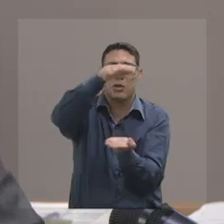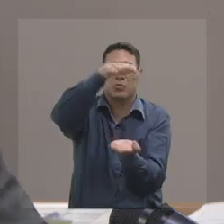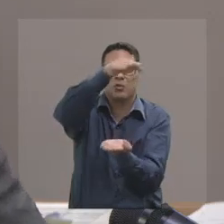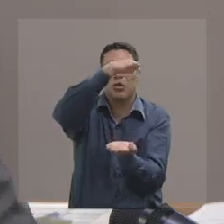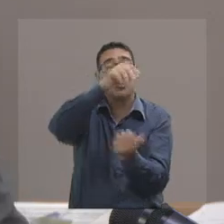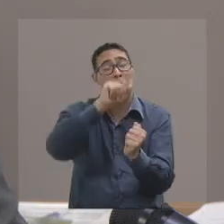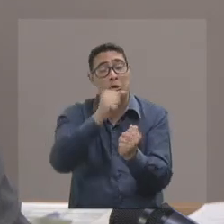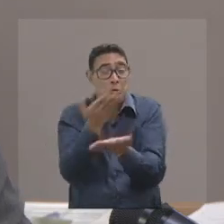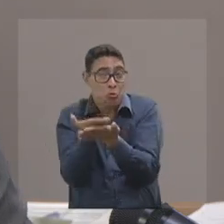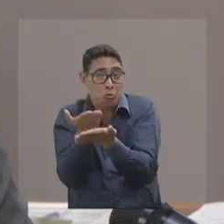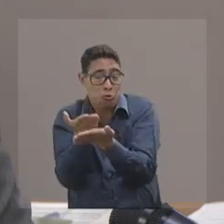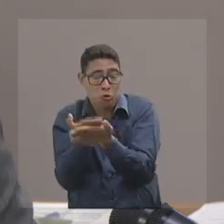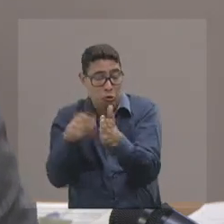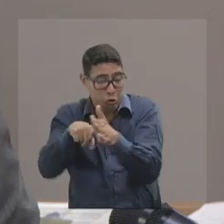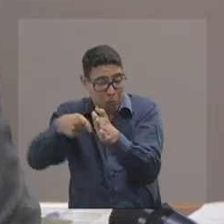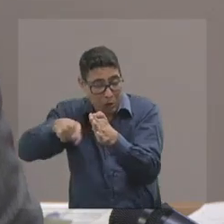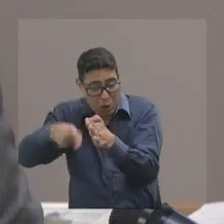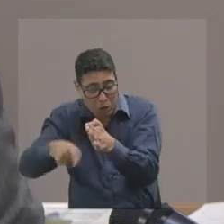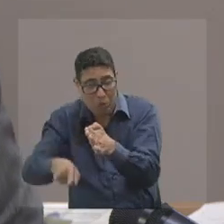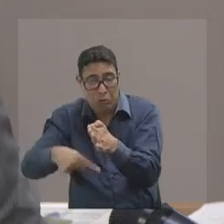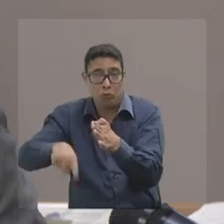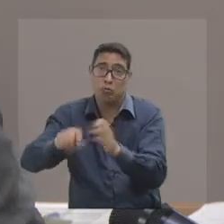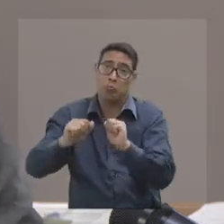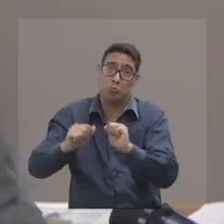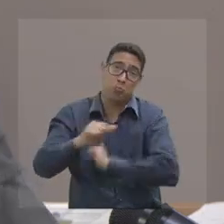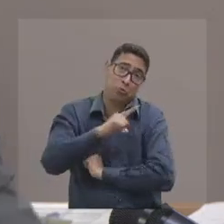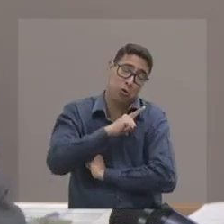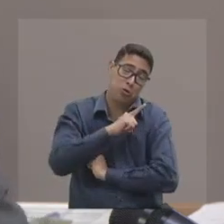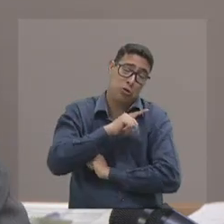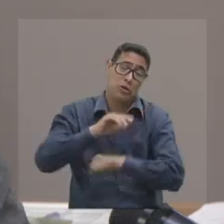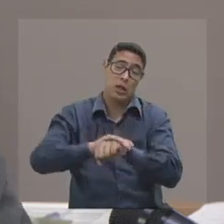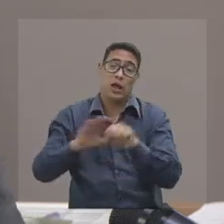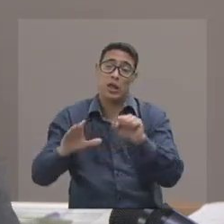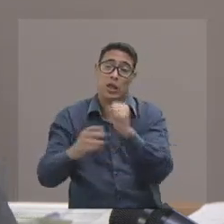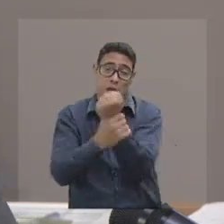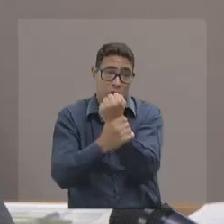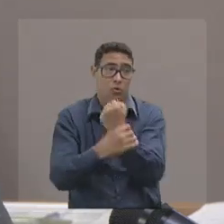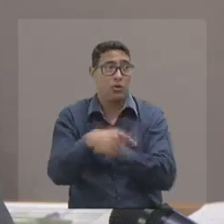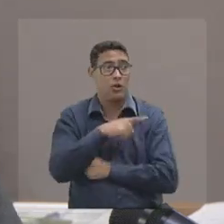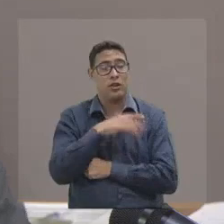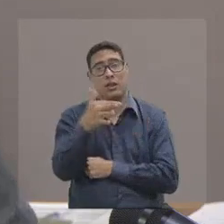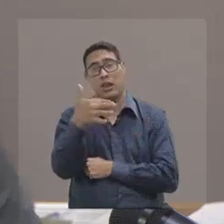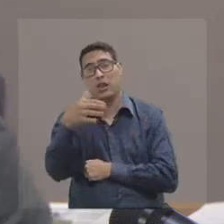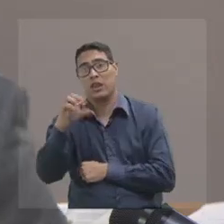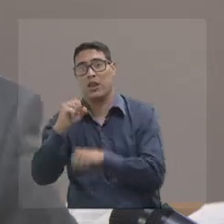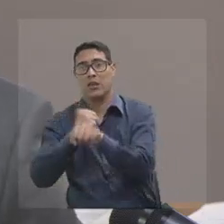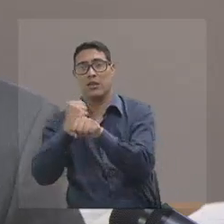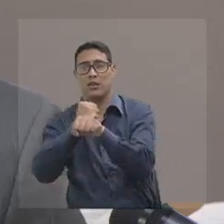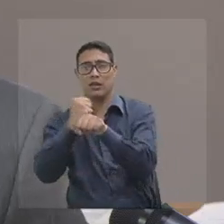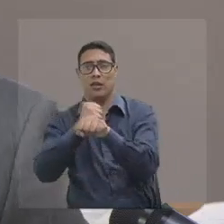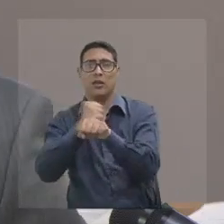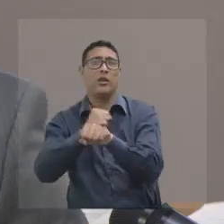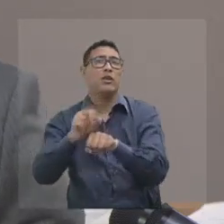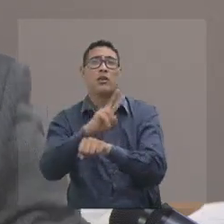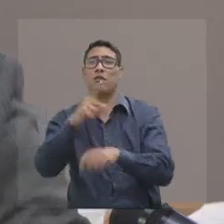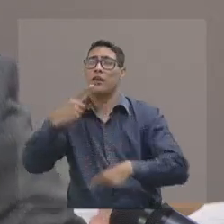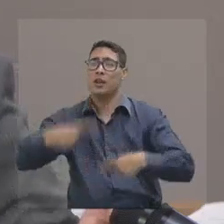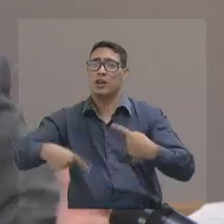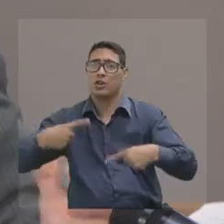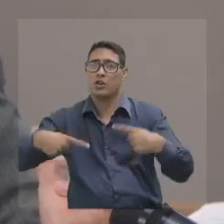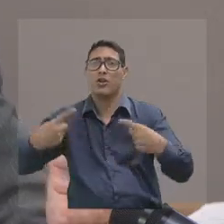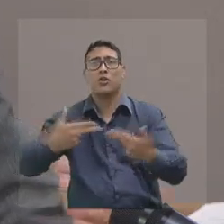no estudo mais complexo nós tenhamos aqui a segurança de que daqui a 10 anos nós não estaremos discutindo